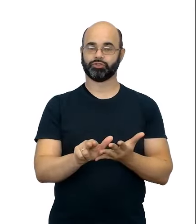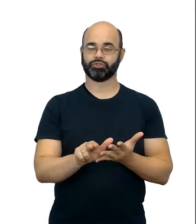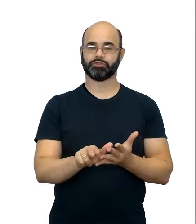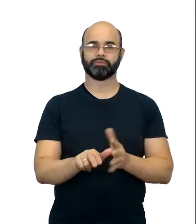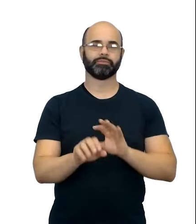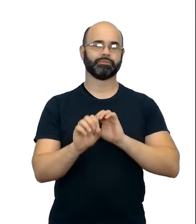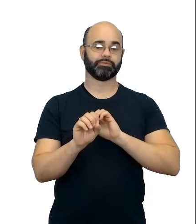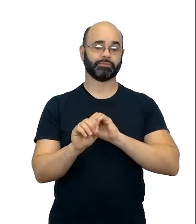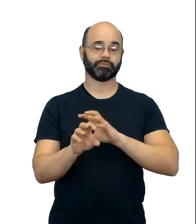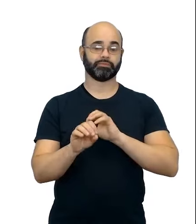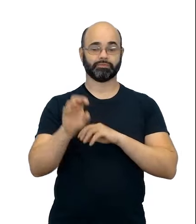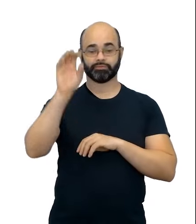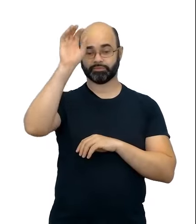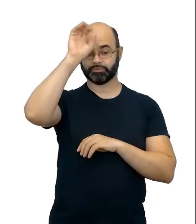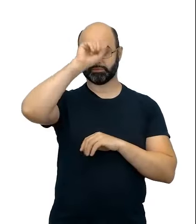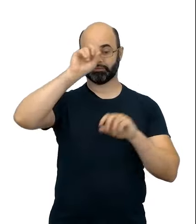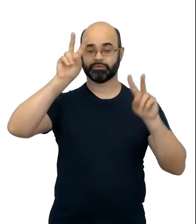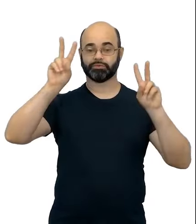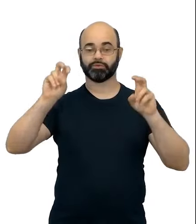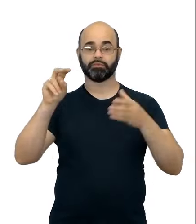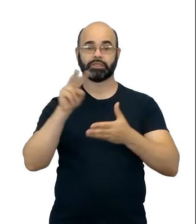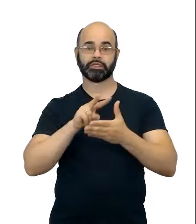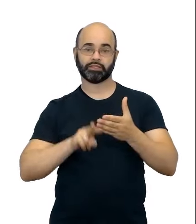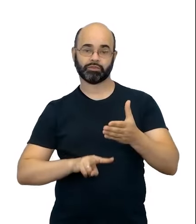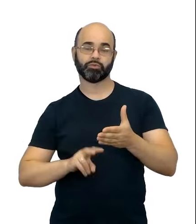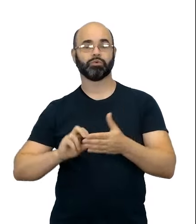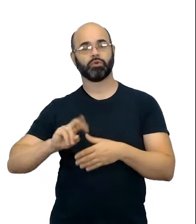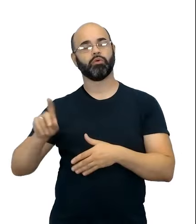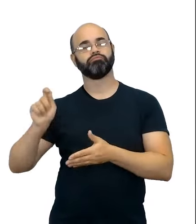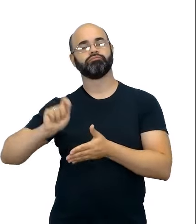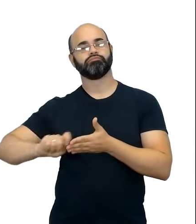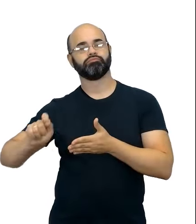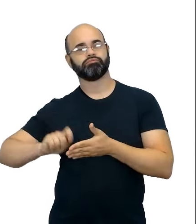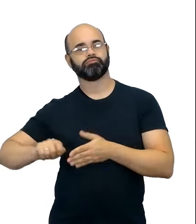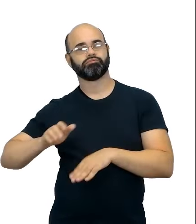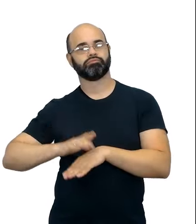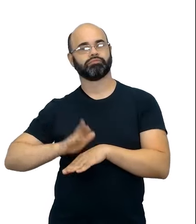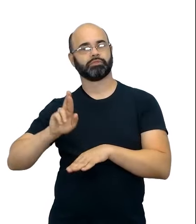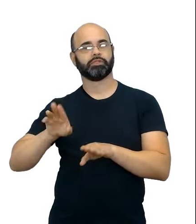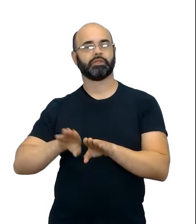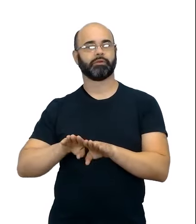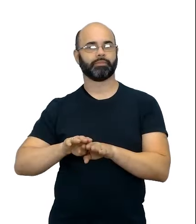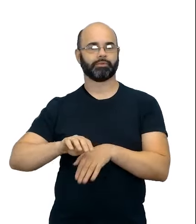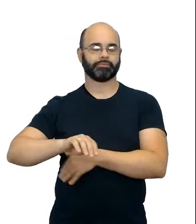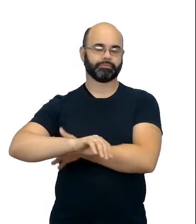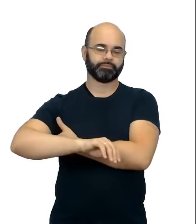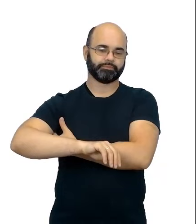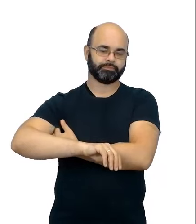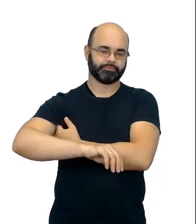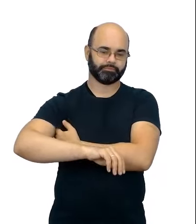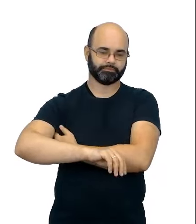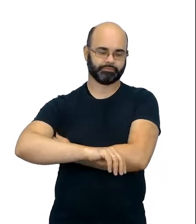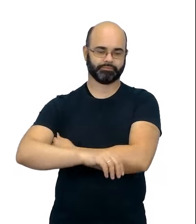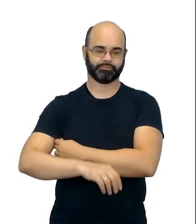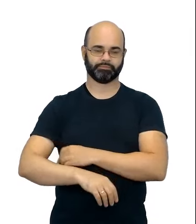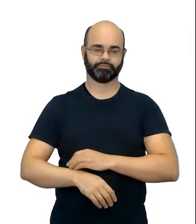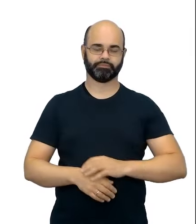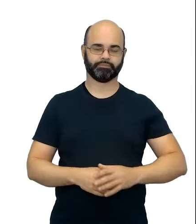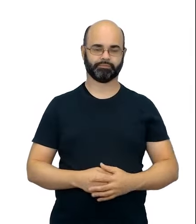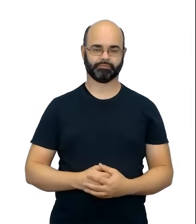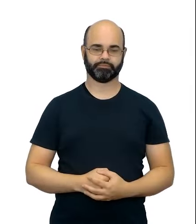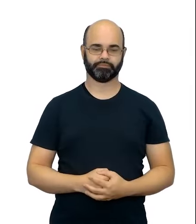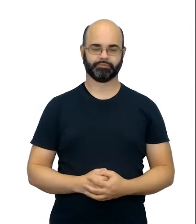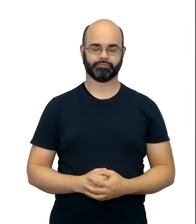de leitura e produção. Então, o que nós somos levados a pensar quando nos focamos em